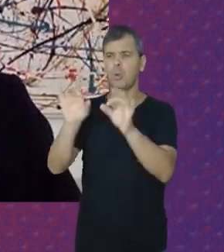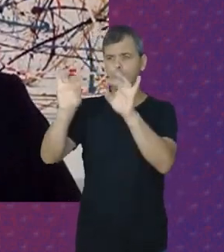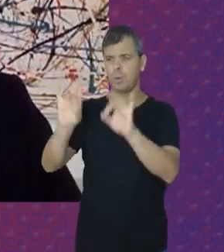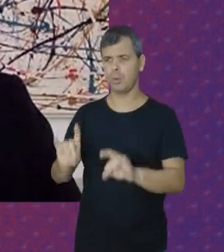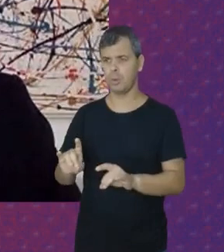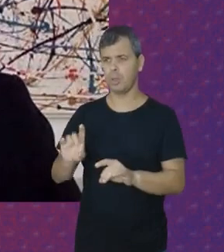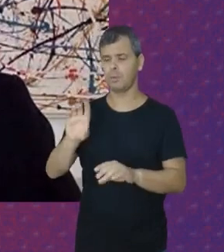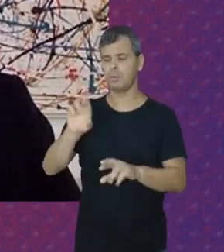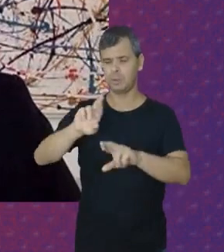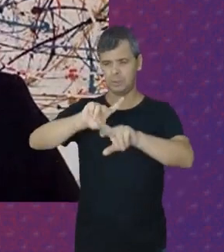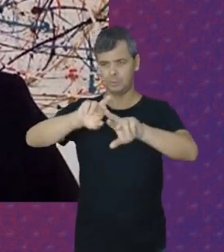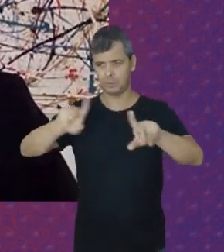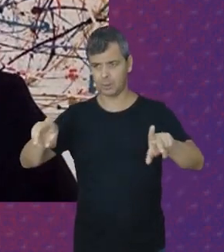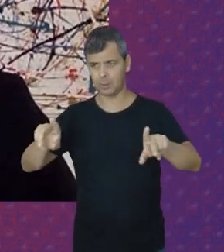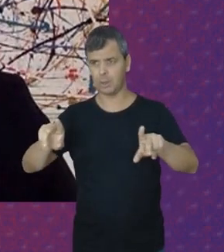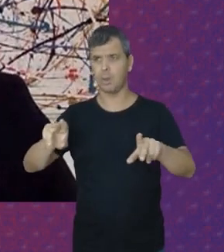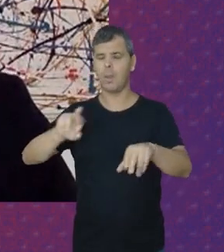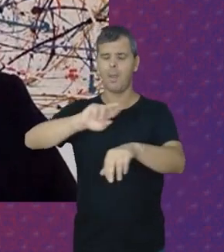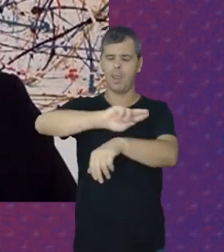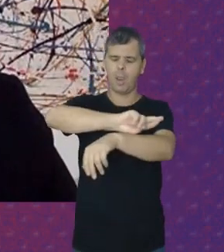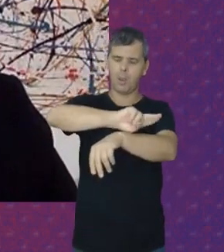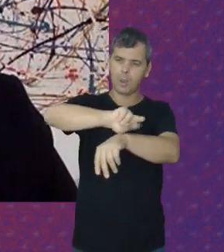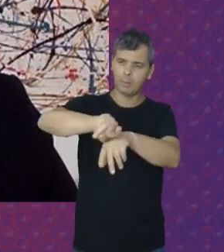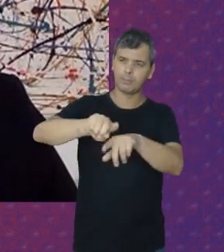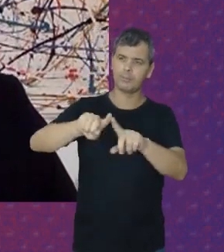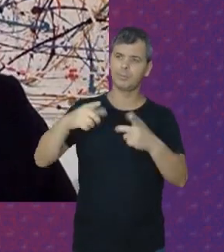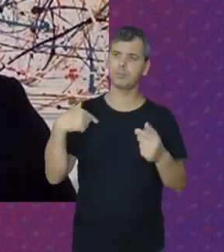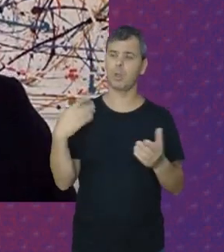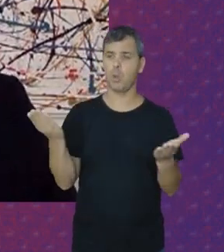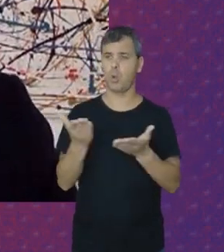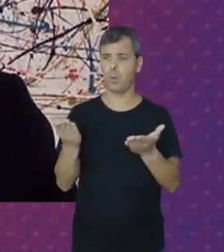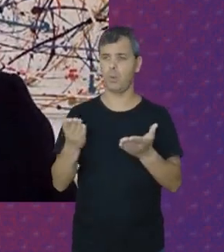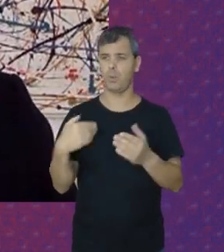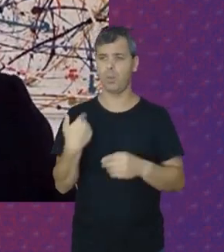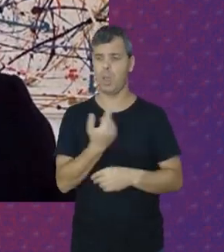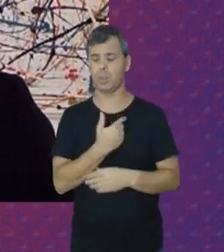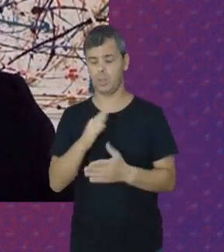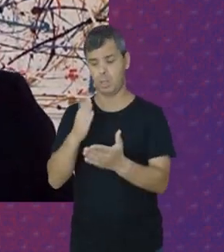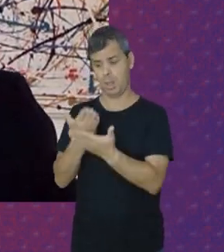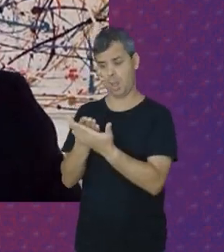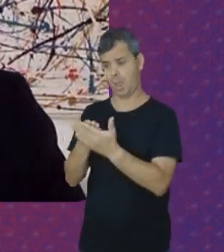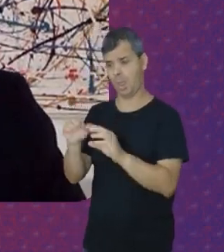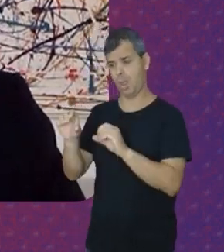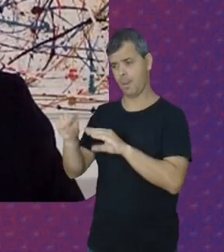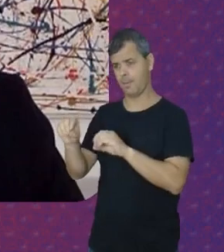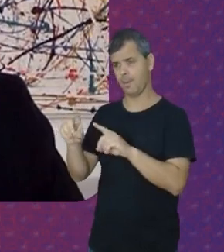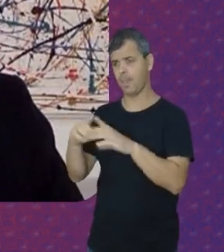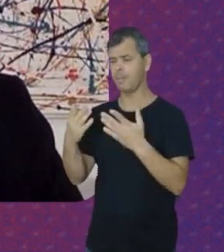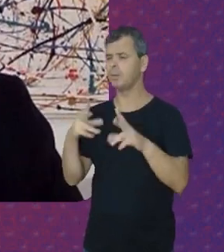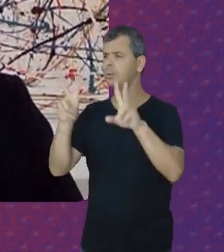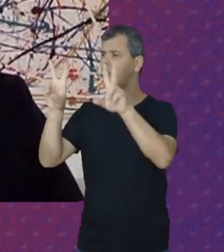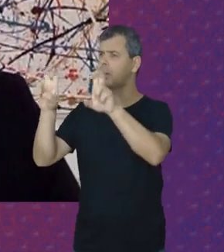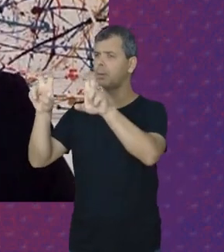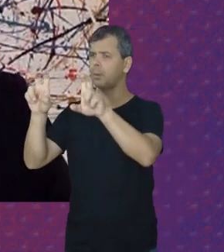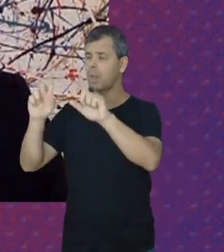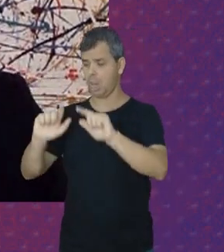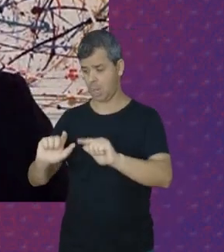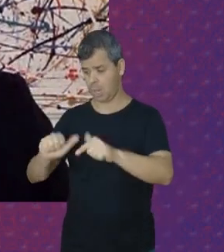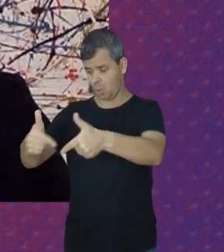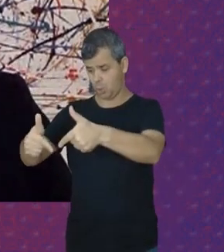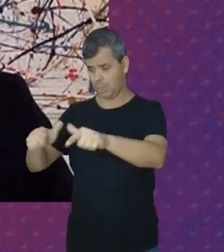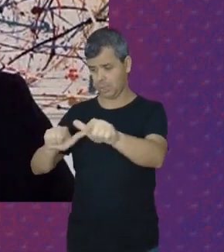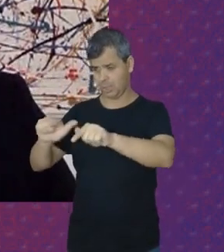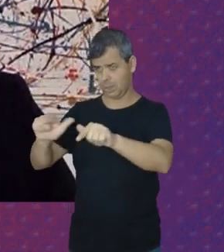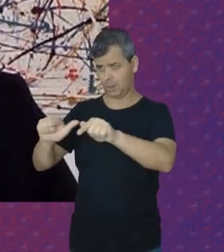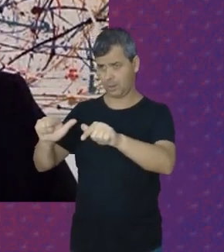da Diversidade e da Igualdade Racial. Hoje, na nossa segunda aula, nós vamos falar sobre a luta das